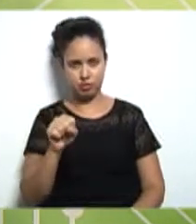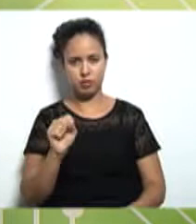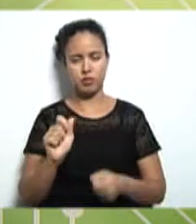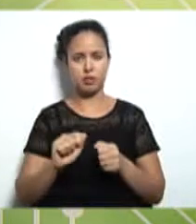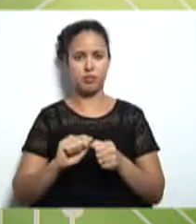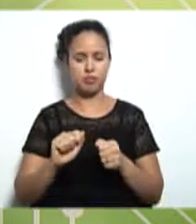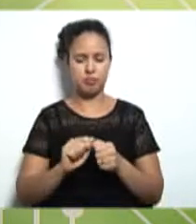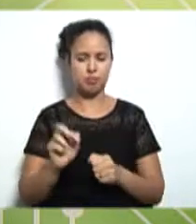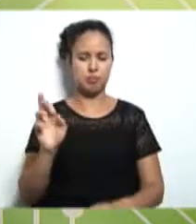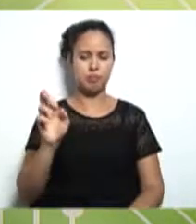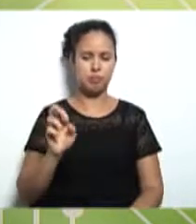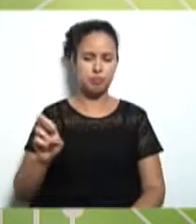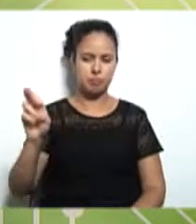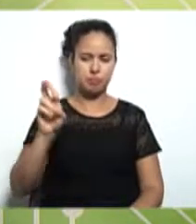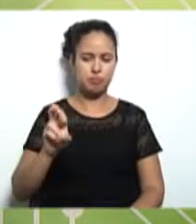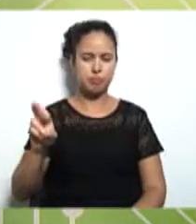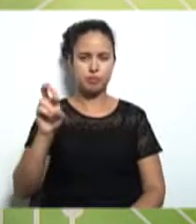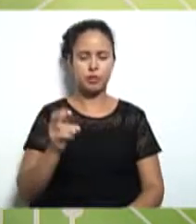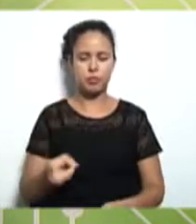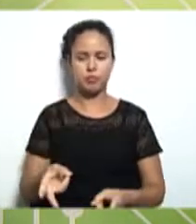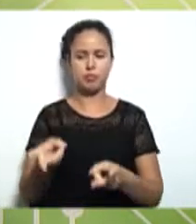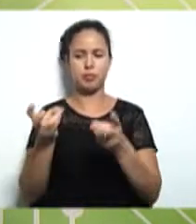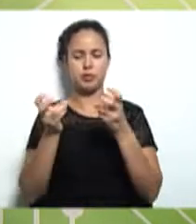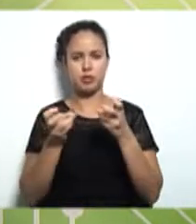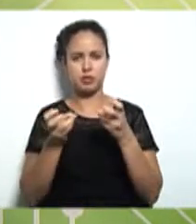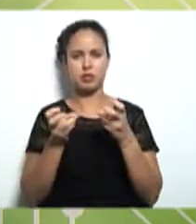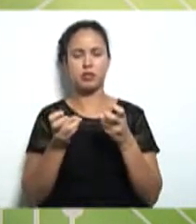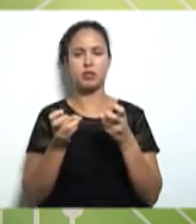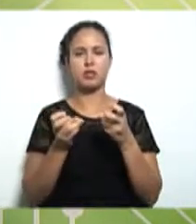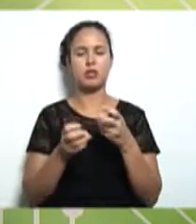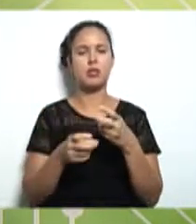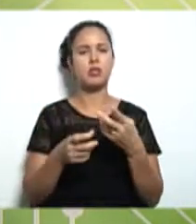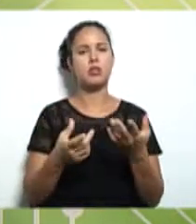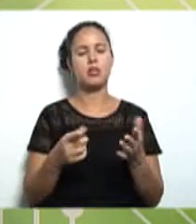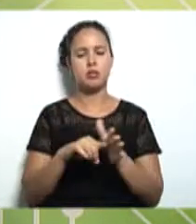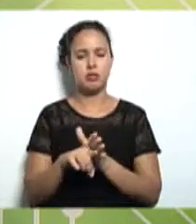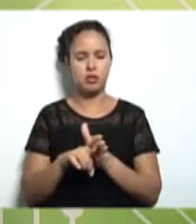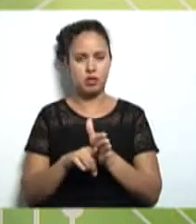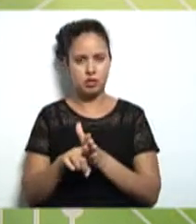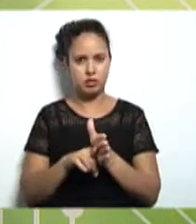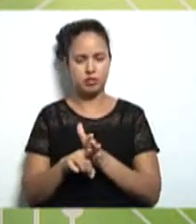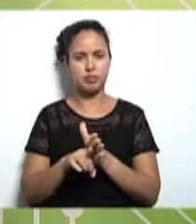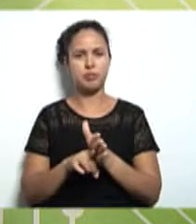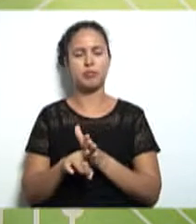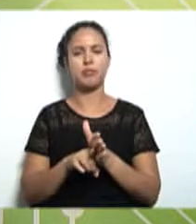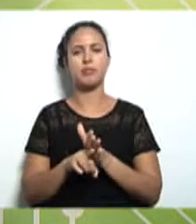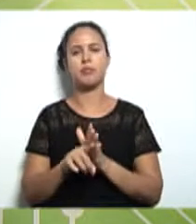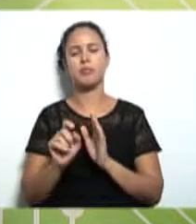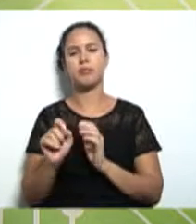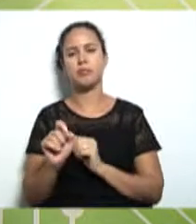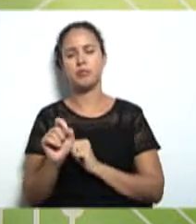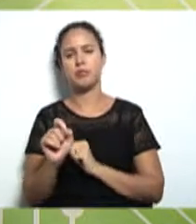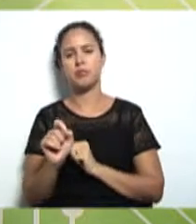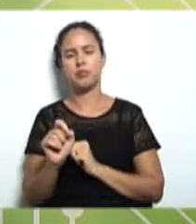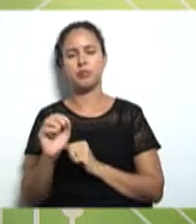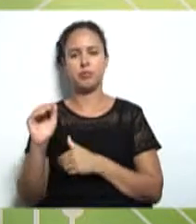é observar, né, perceber. Você tem ainda a análise, que é um processo